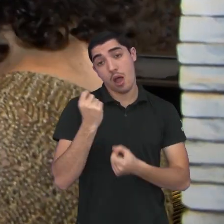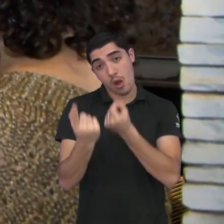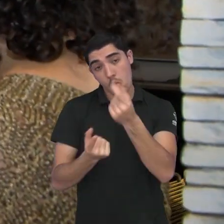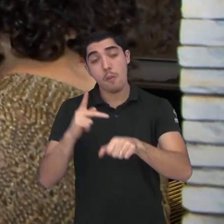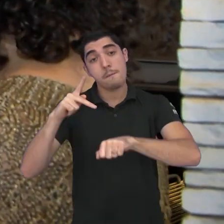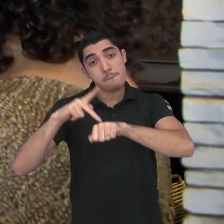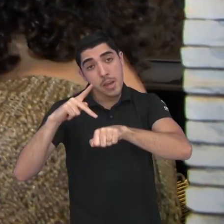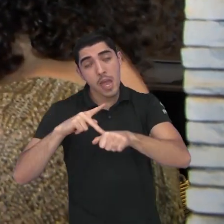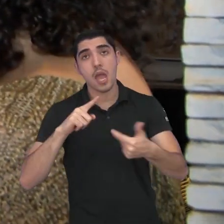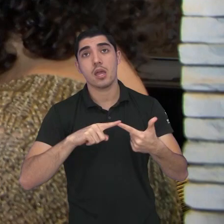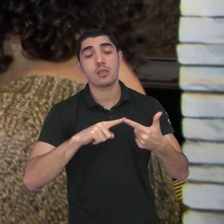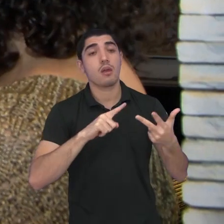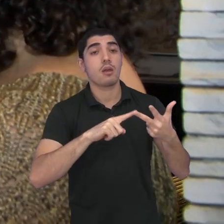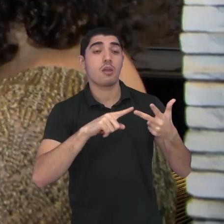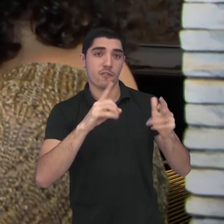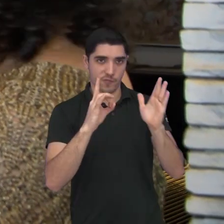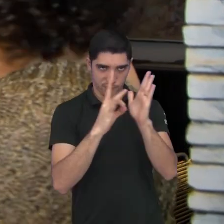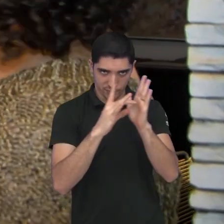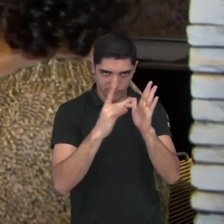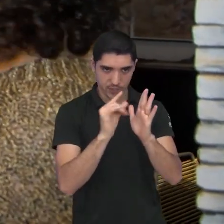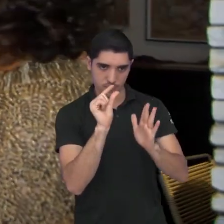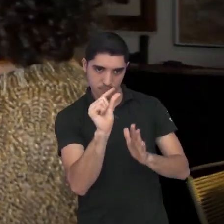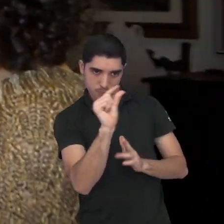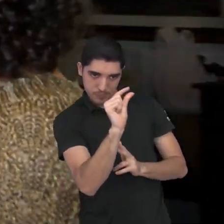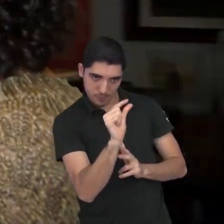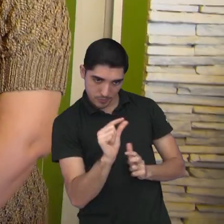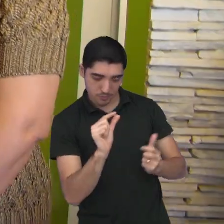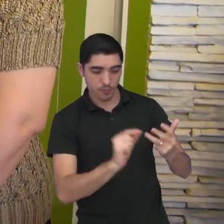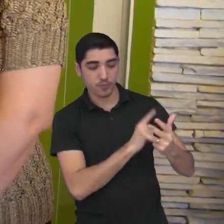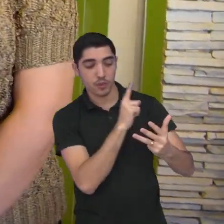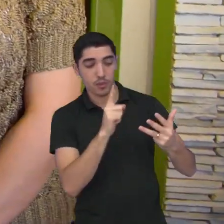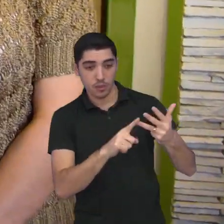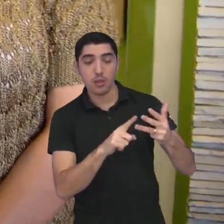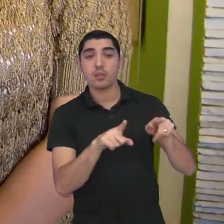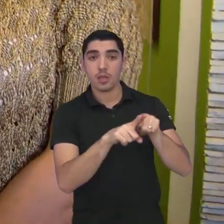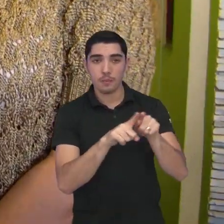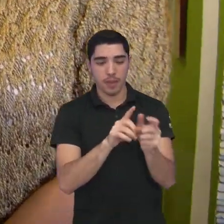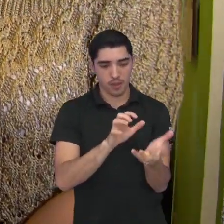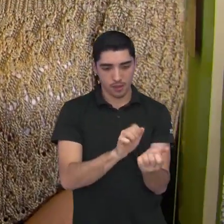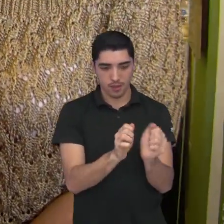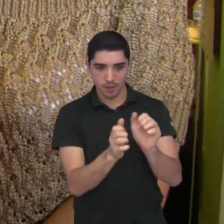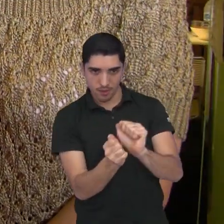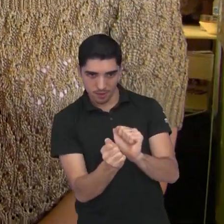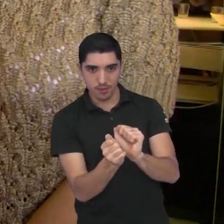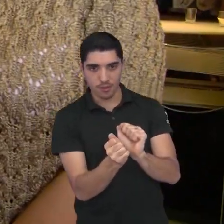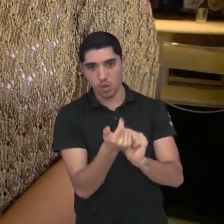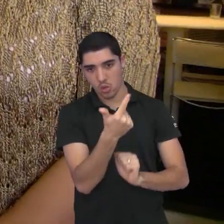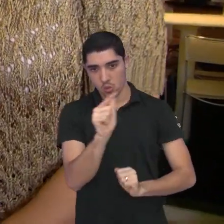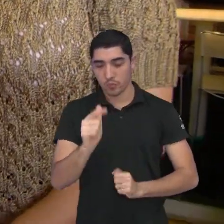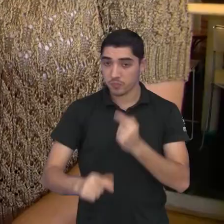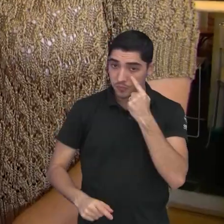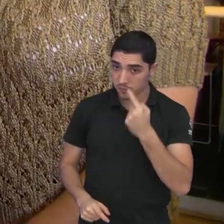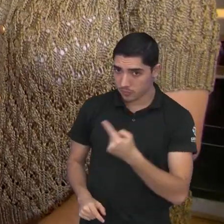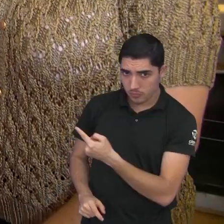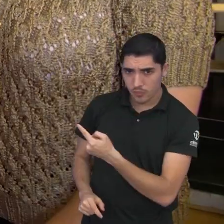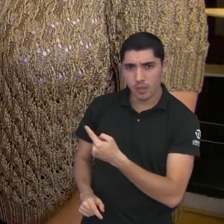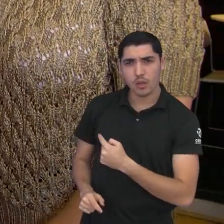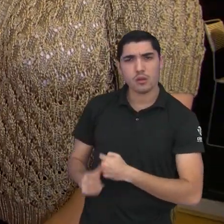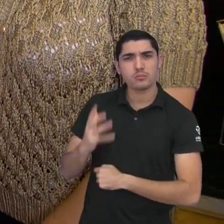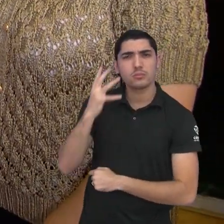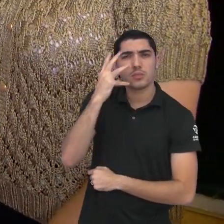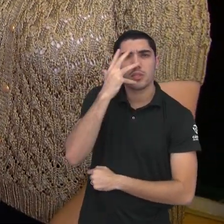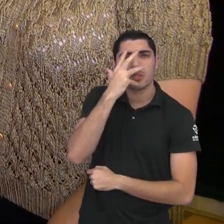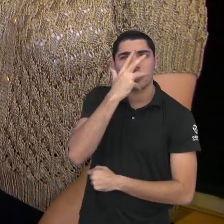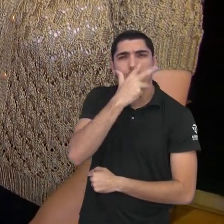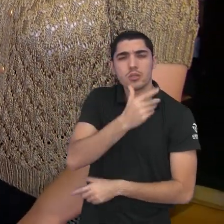caso aqui, tem feito com pastilhas de vidro, que é esse caso aqui, e tem outras feitas com cerâmica, que é este caso aqui. Pastilha de vidro,